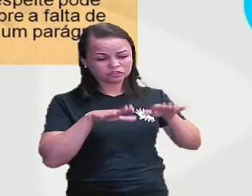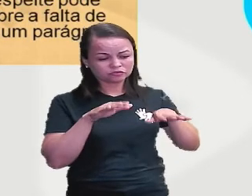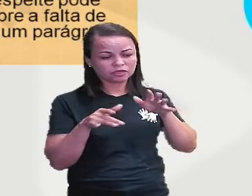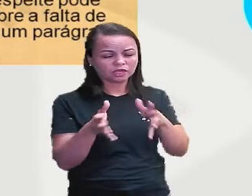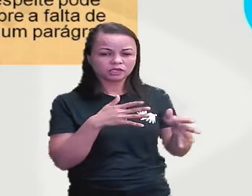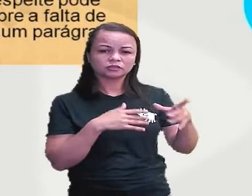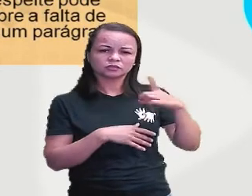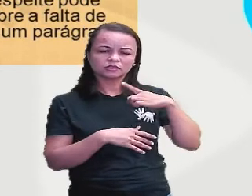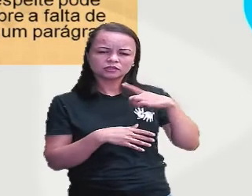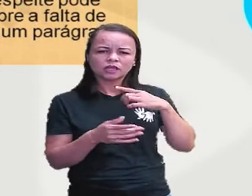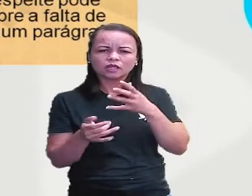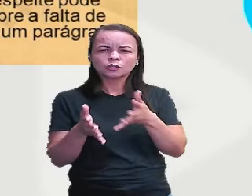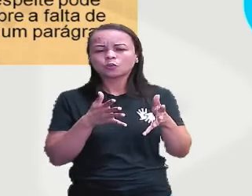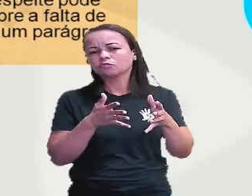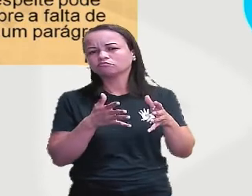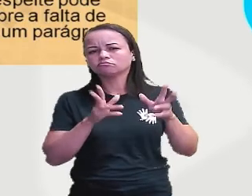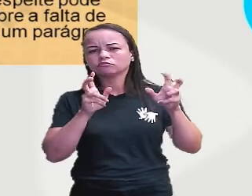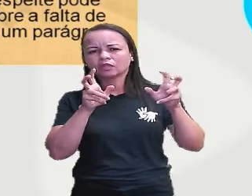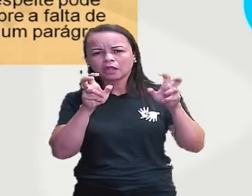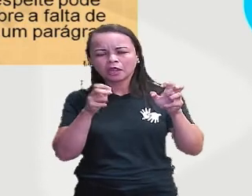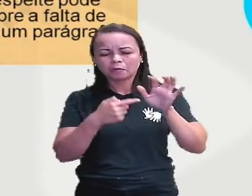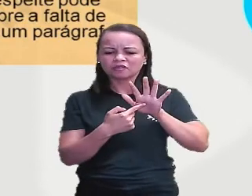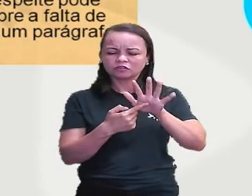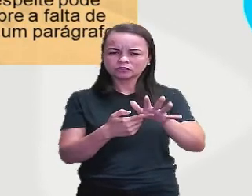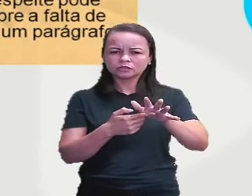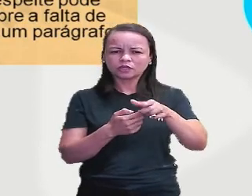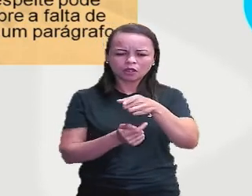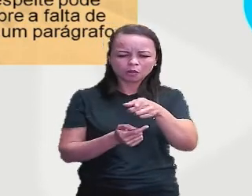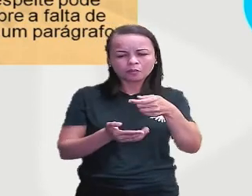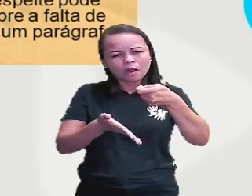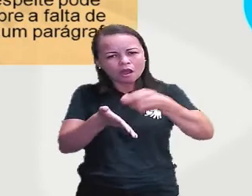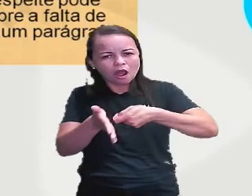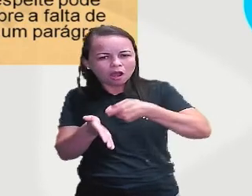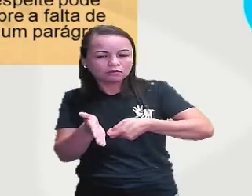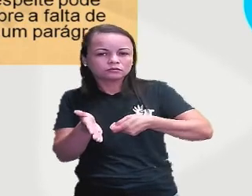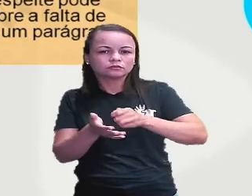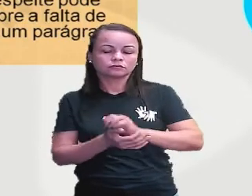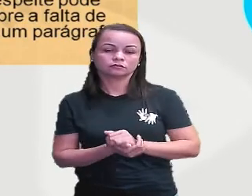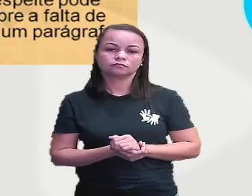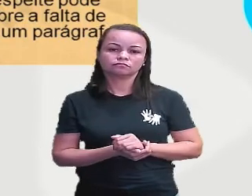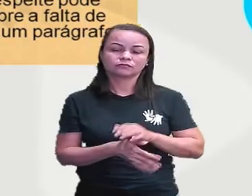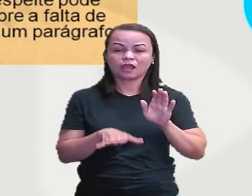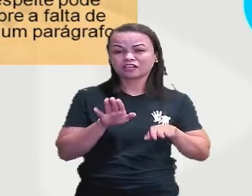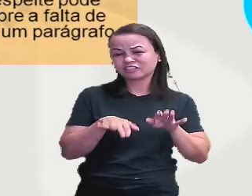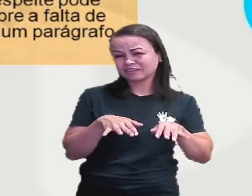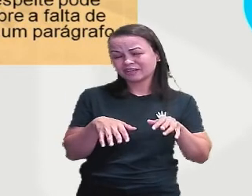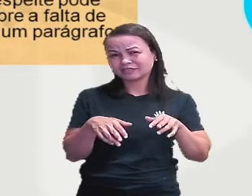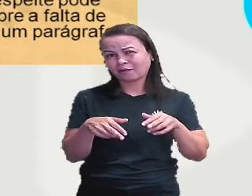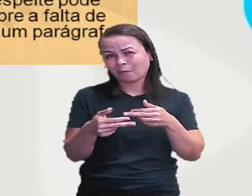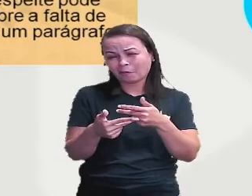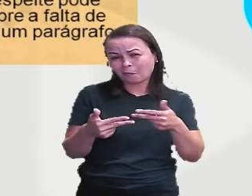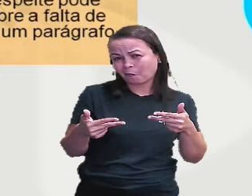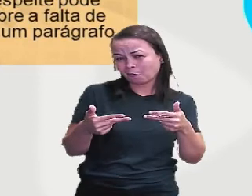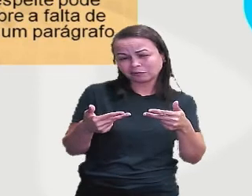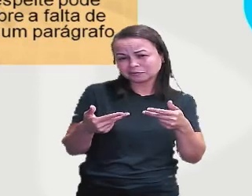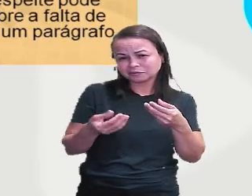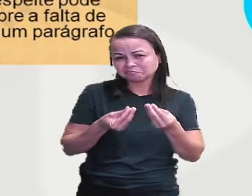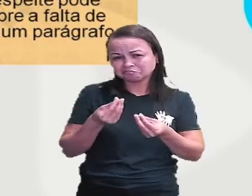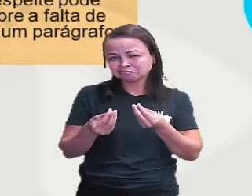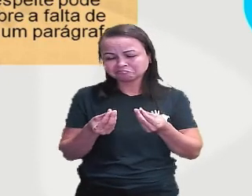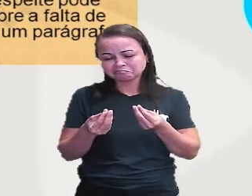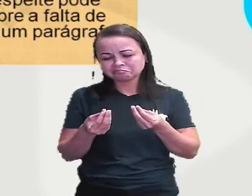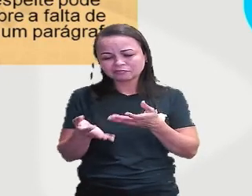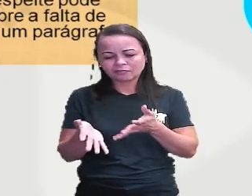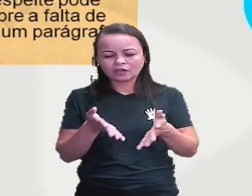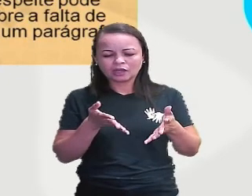assunto em evidência que você é obrigado a comentar. Às vezes, é uma coisa assim, impressionista.